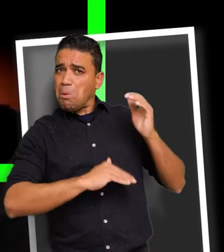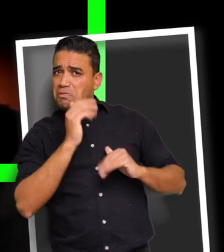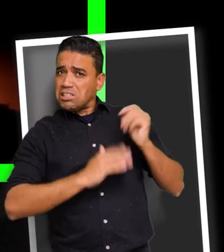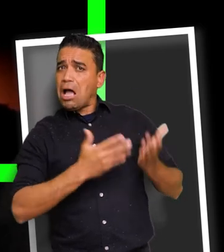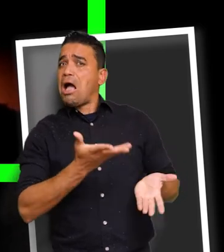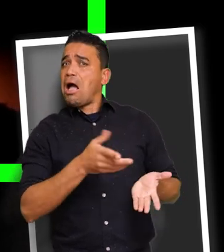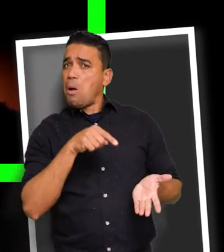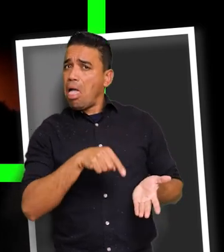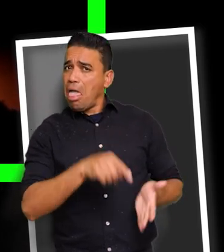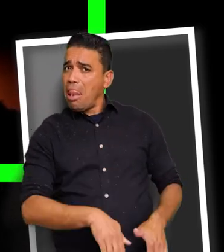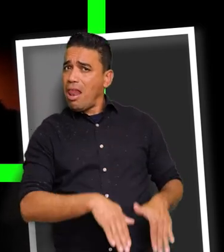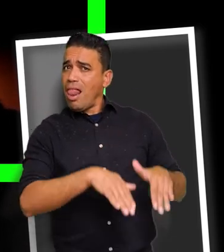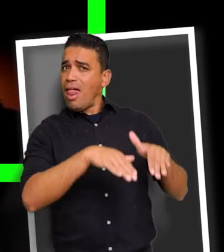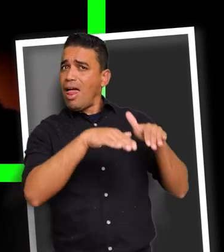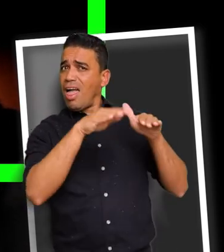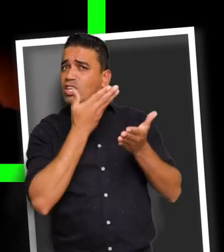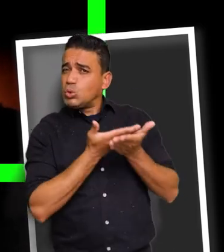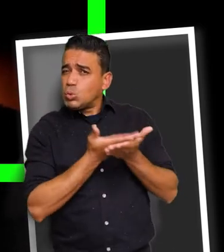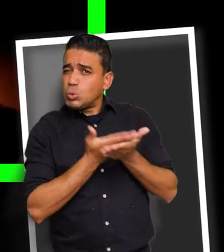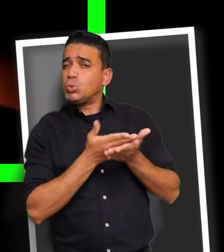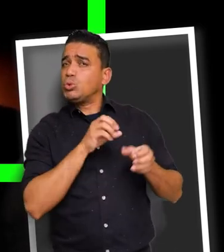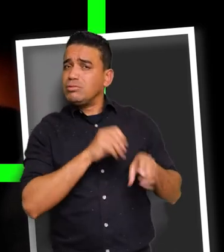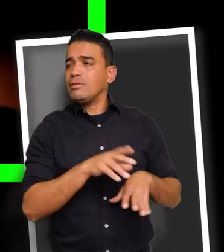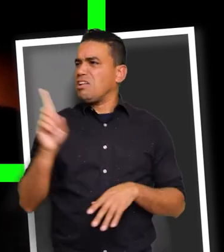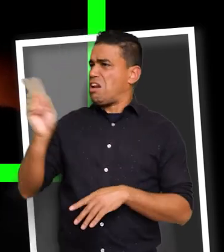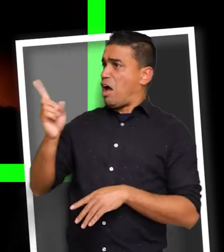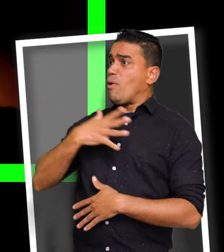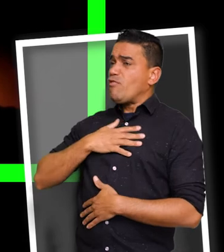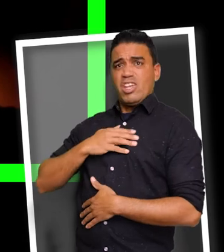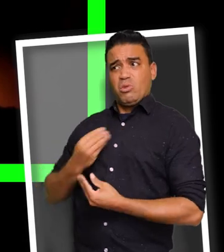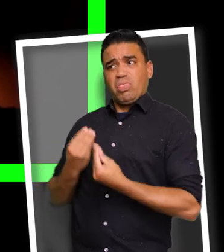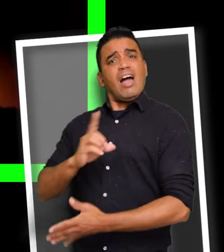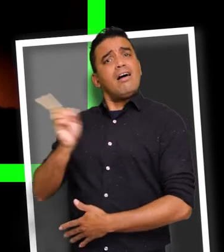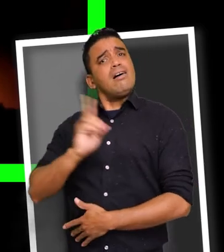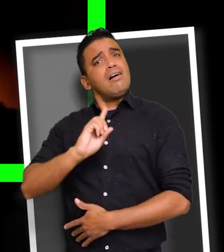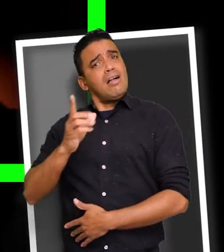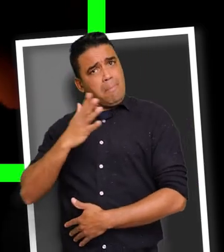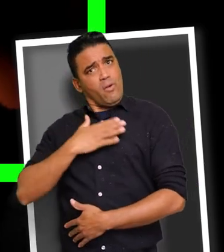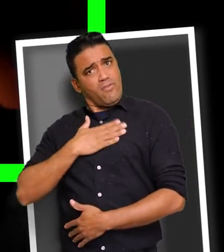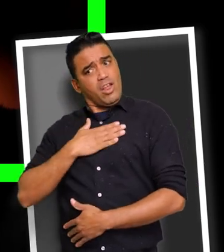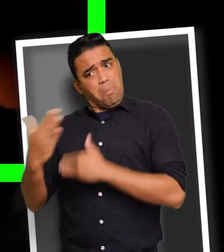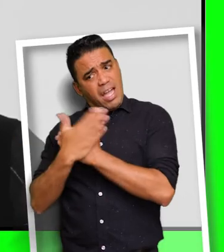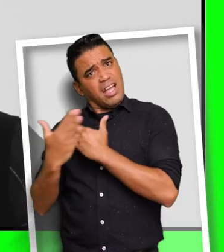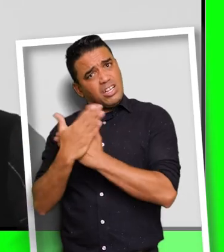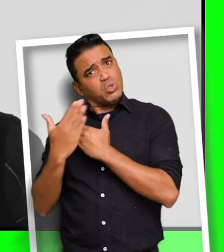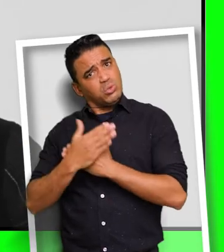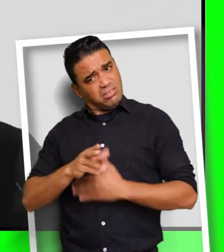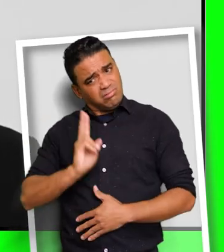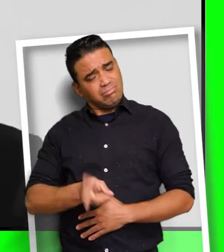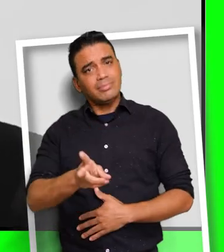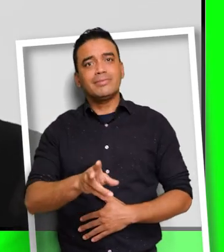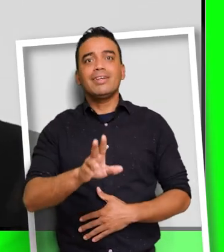profissão, dou ele o que comer, estudo e tudo mais. De jeito nenhum. Esse menino me ajuda demais. A gente